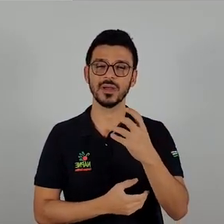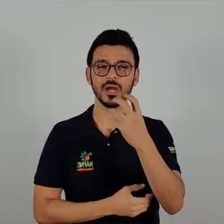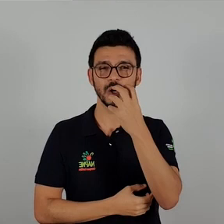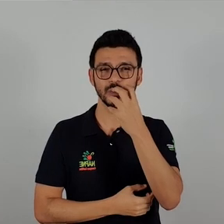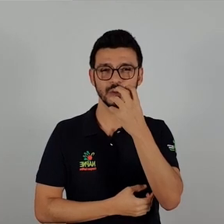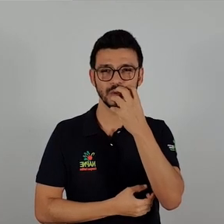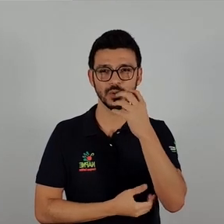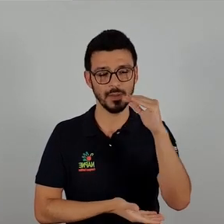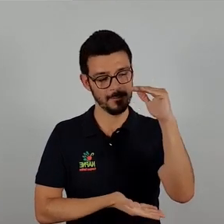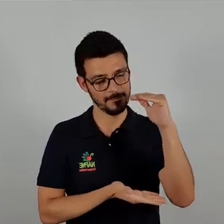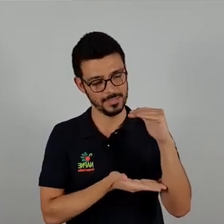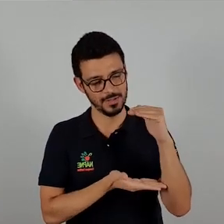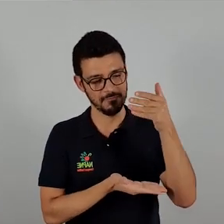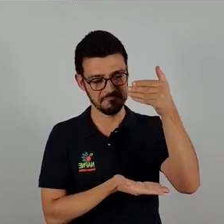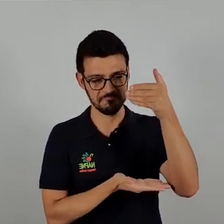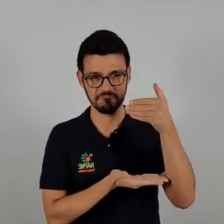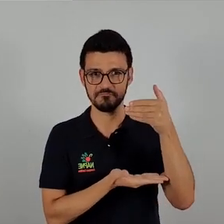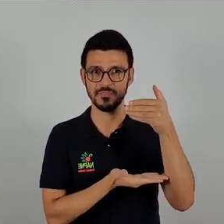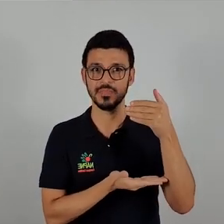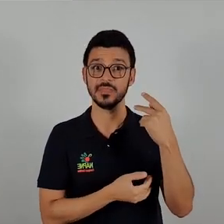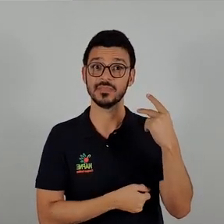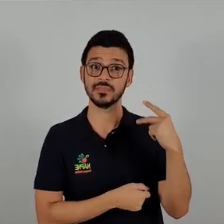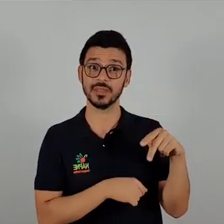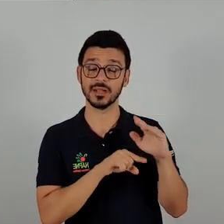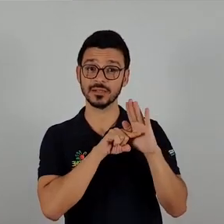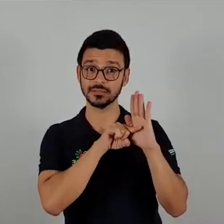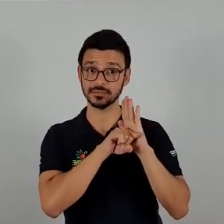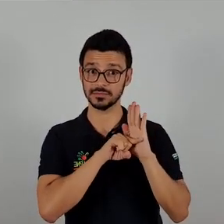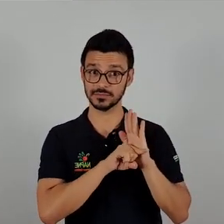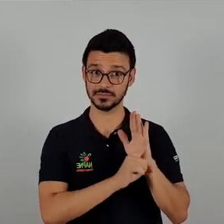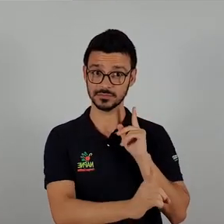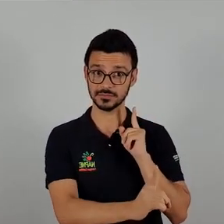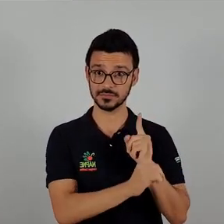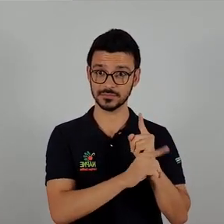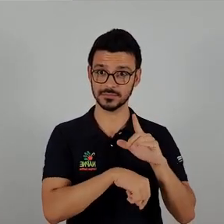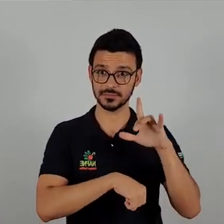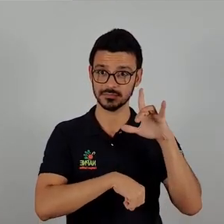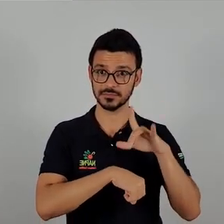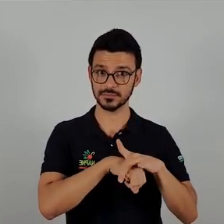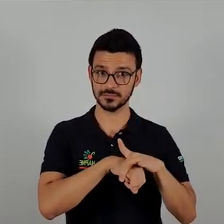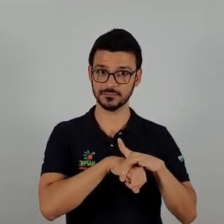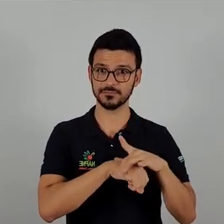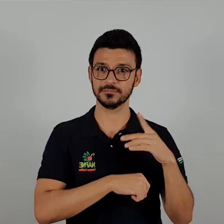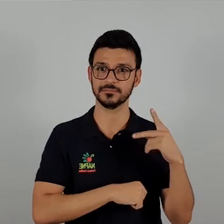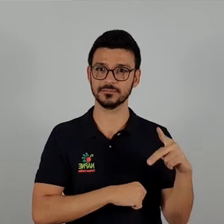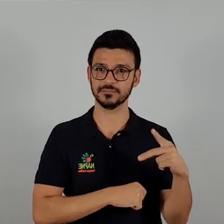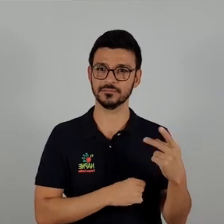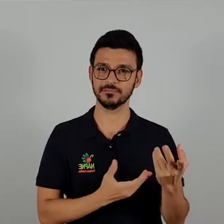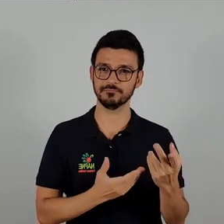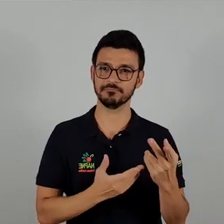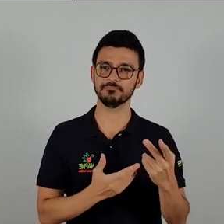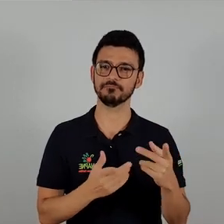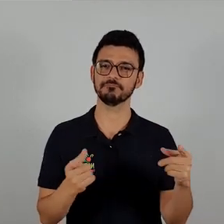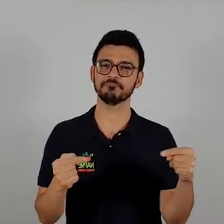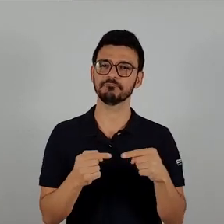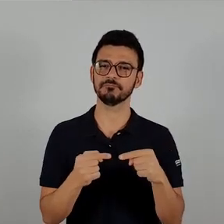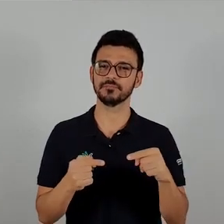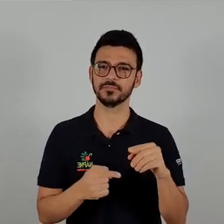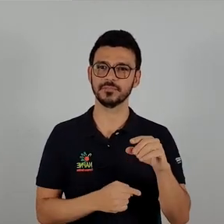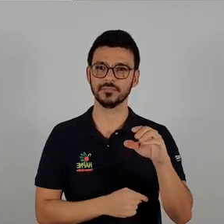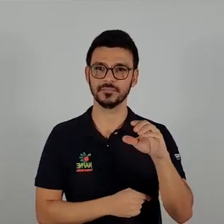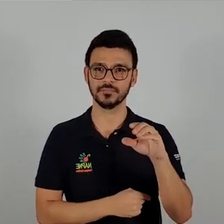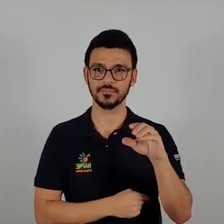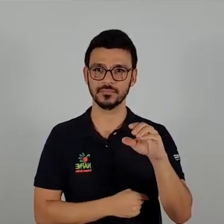bacezinho. Ele havia sido diagnosticado com uma enfermidade, no final das contas era uma